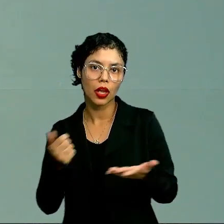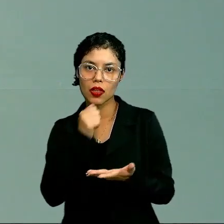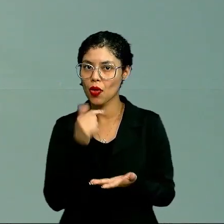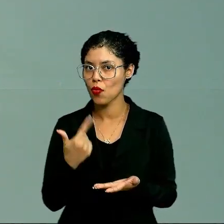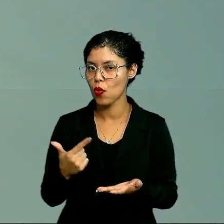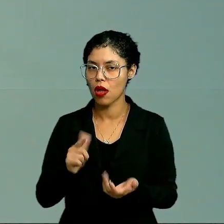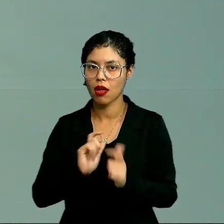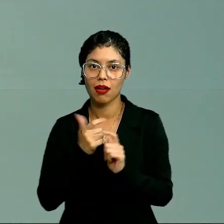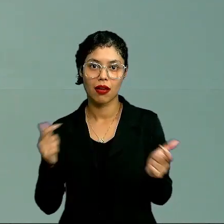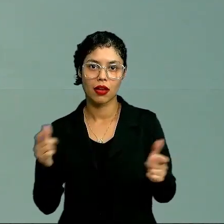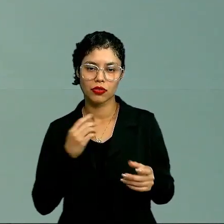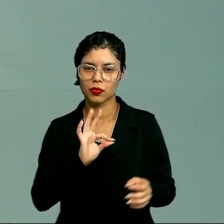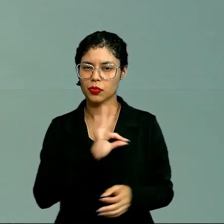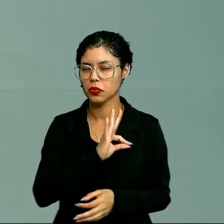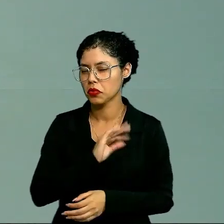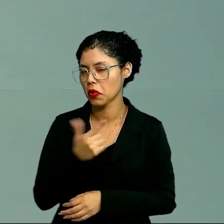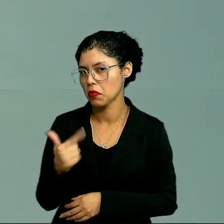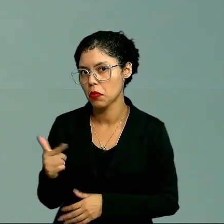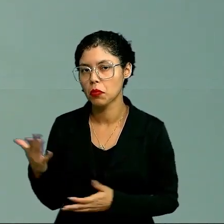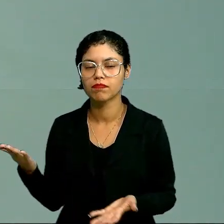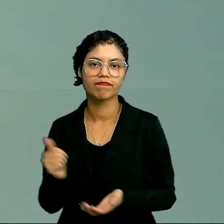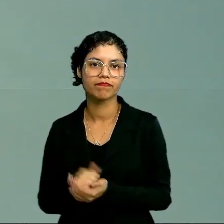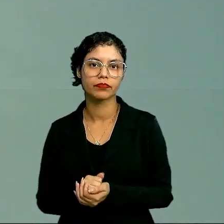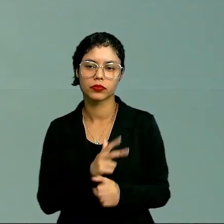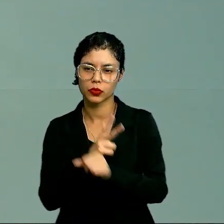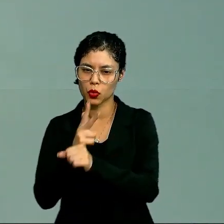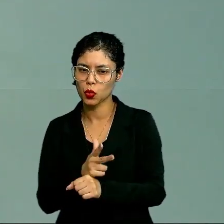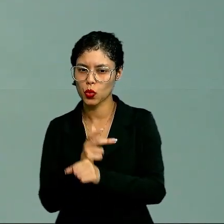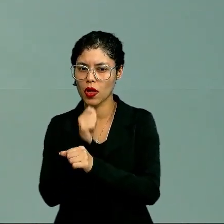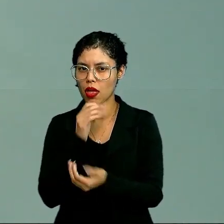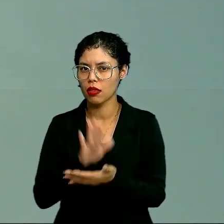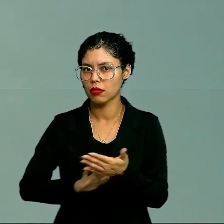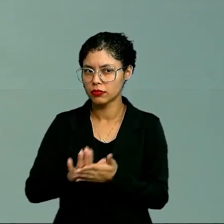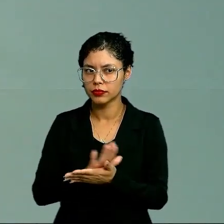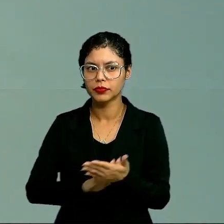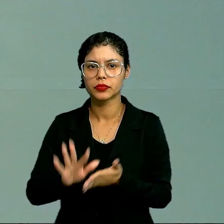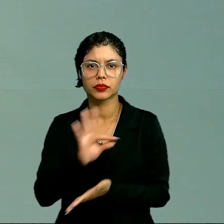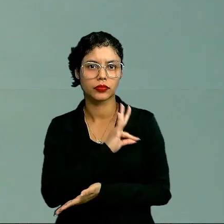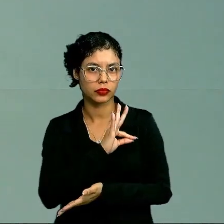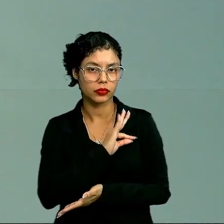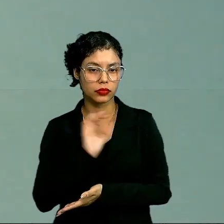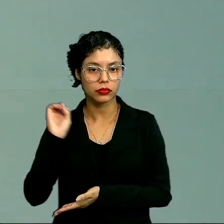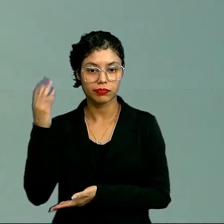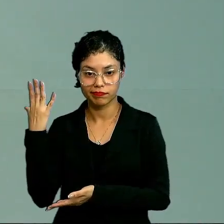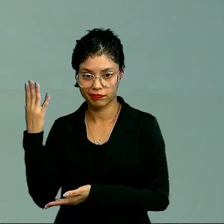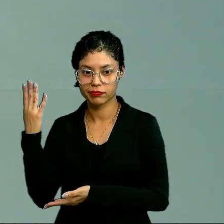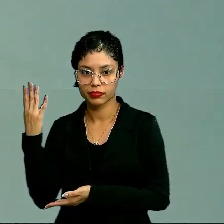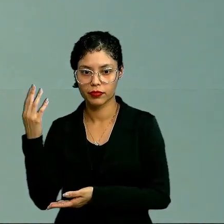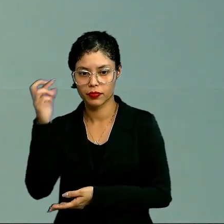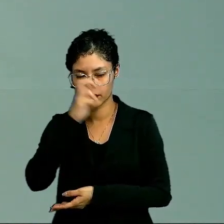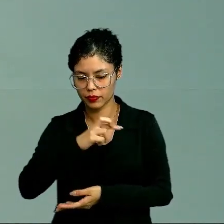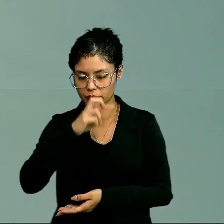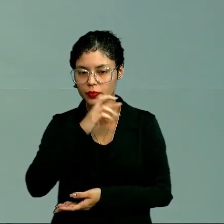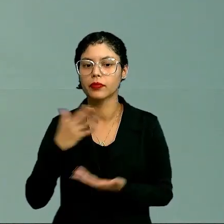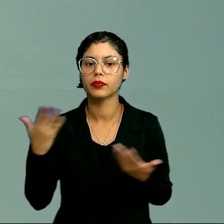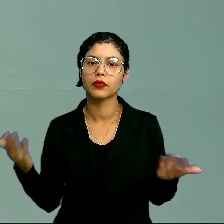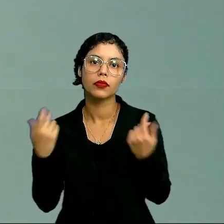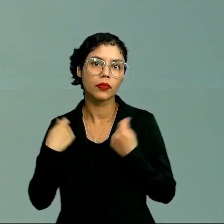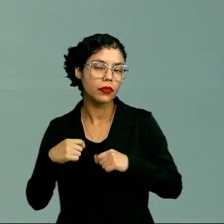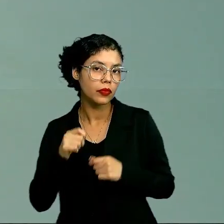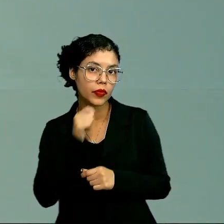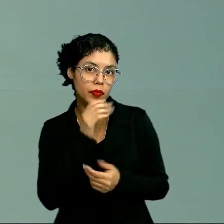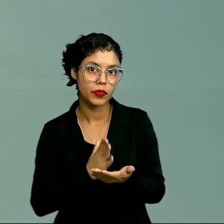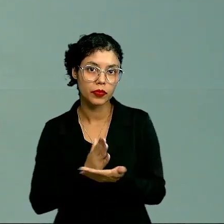haja tanta polícia e que não haja um aparelhamento da polícia, no caso, para fazer essa fiscalização. Eu